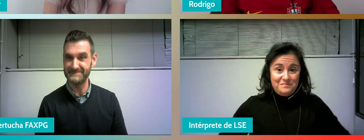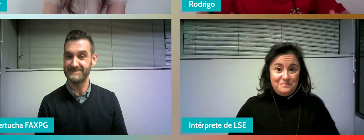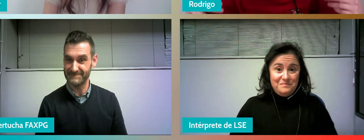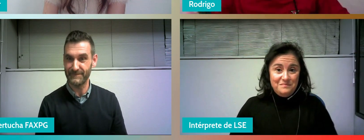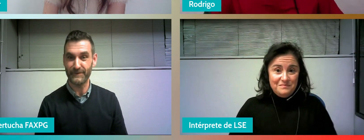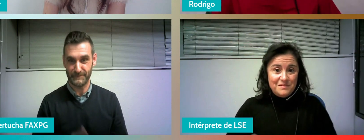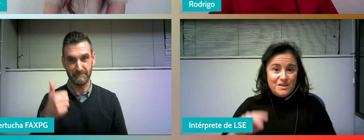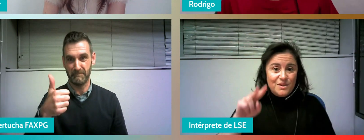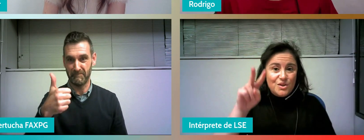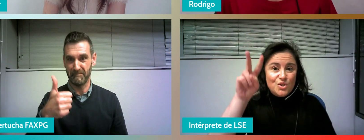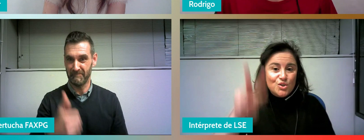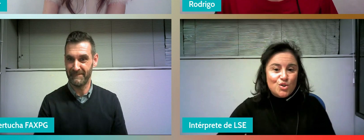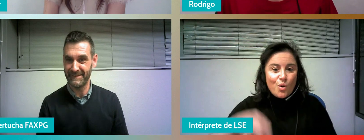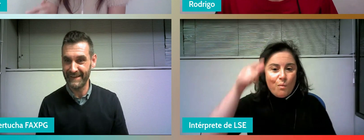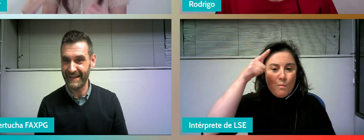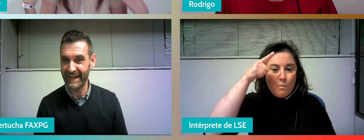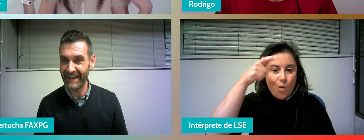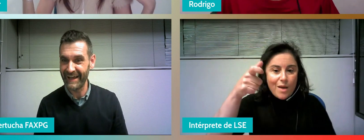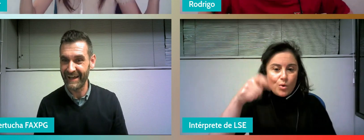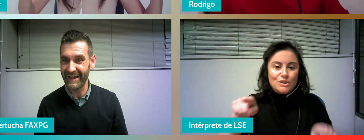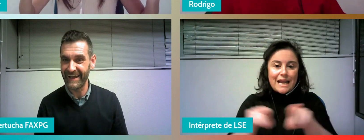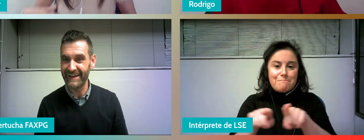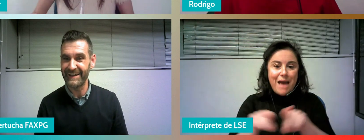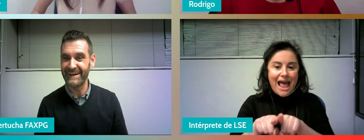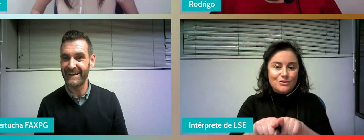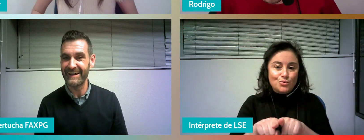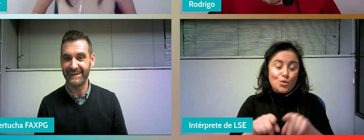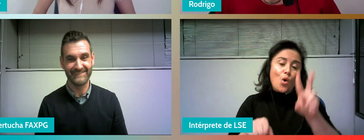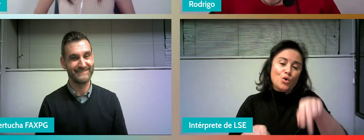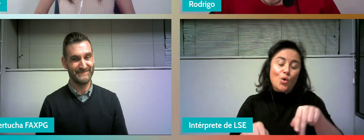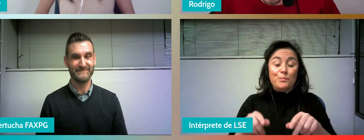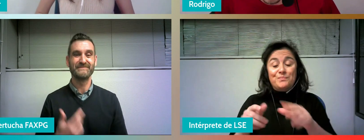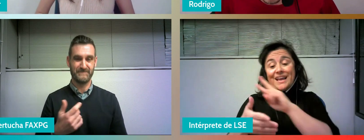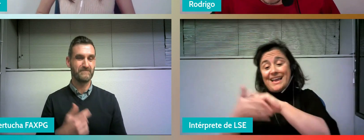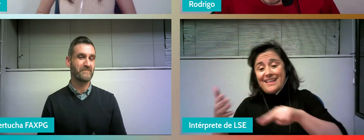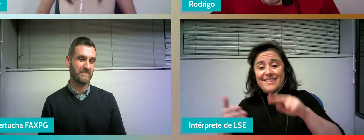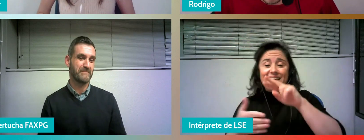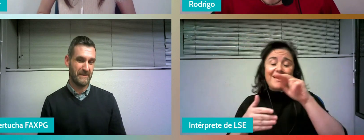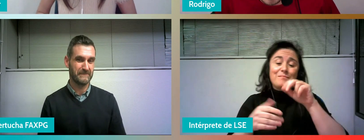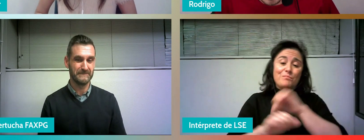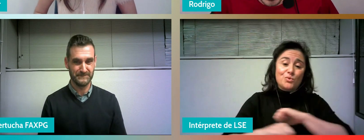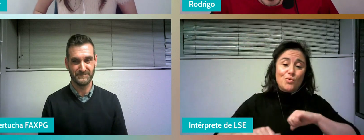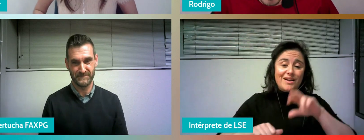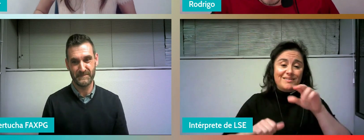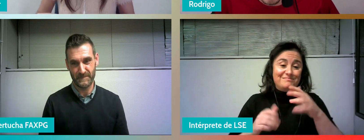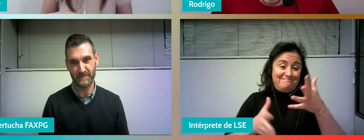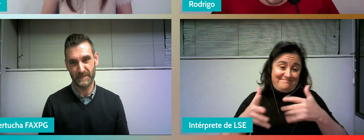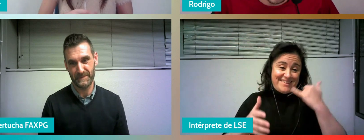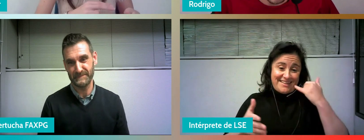são povos irmãos? Ou são irmãos, para facilitar?